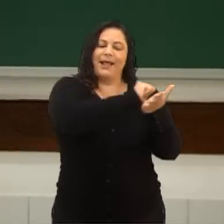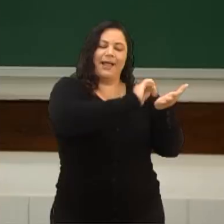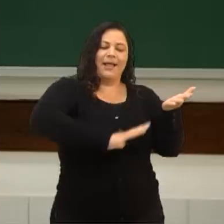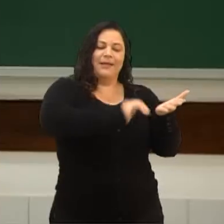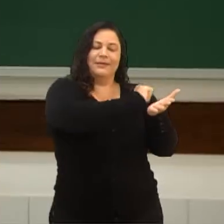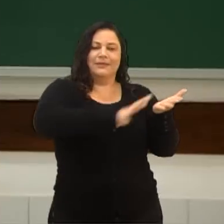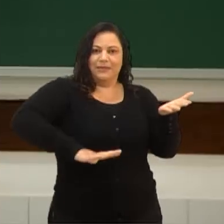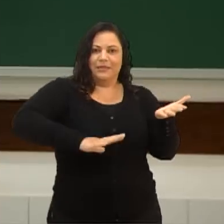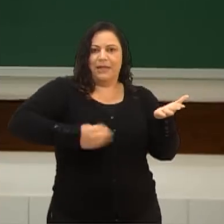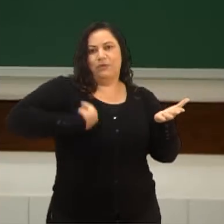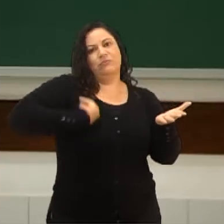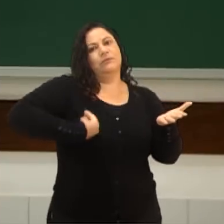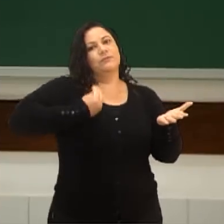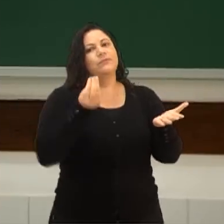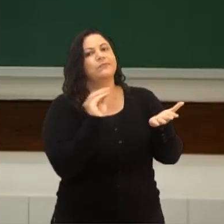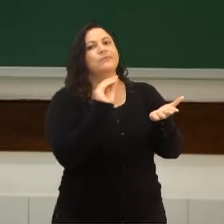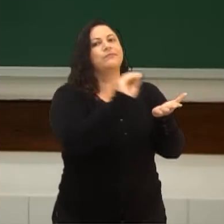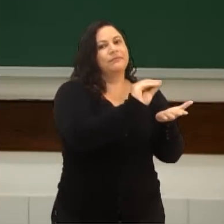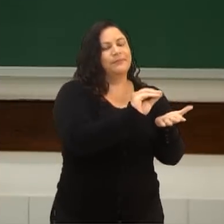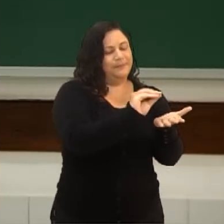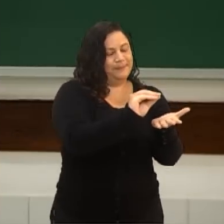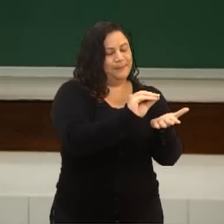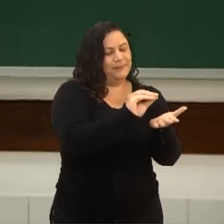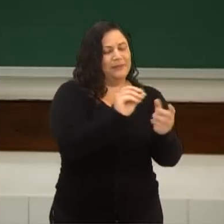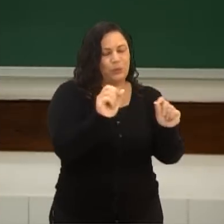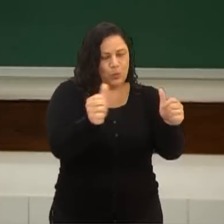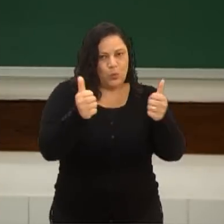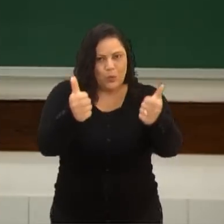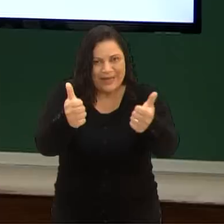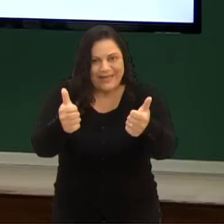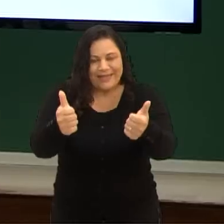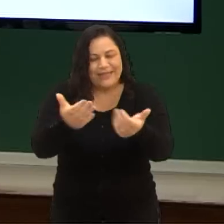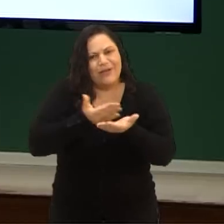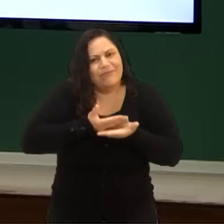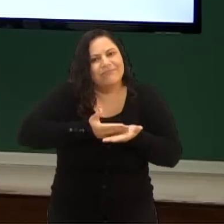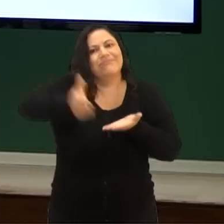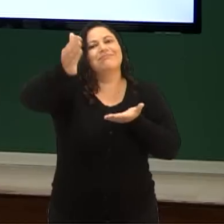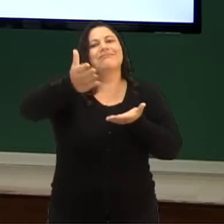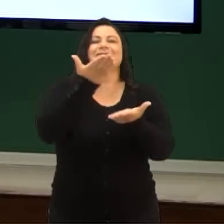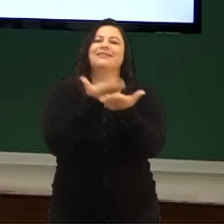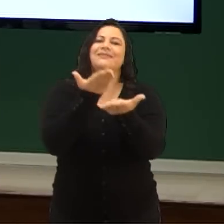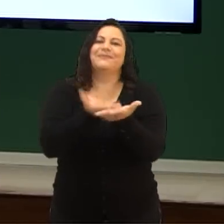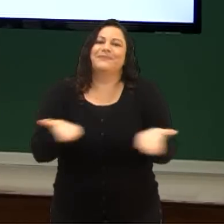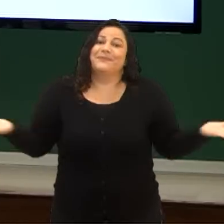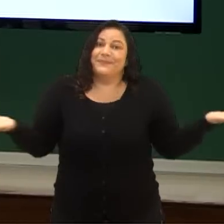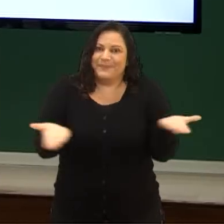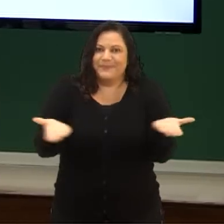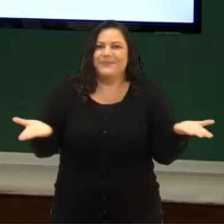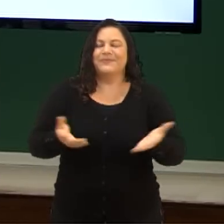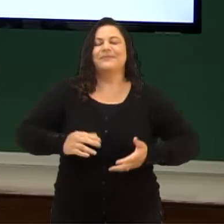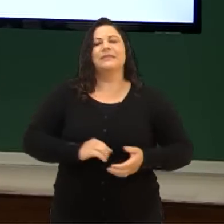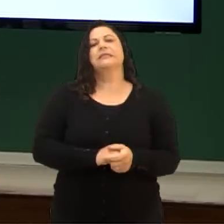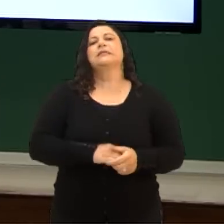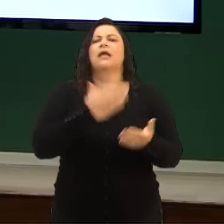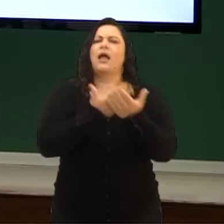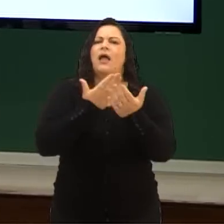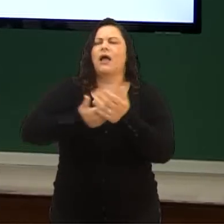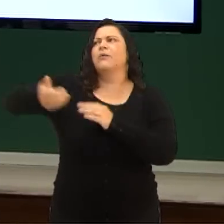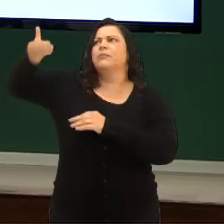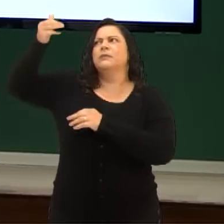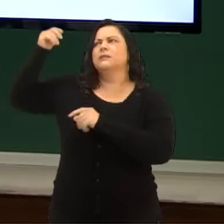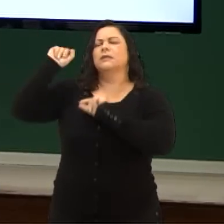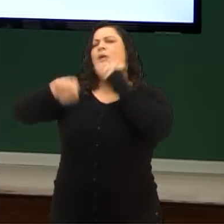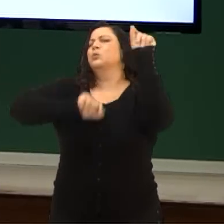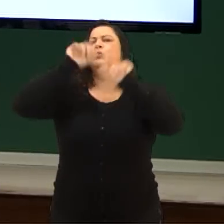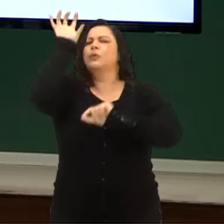seu acesso. Agora vamos para a nossa aulitia. Então, pessoal, na aula passada, o que a gente viu,